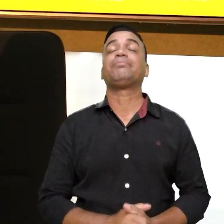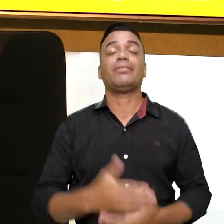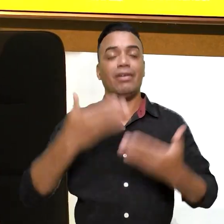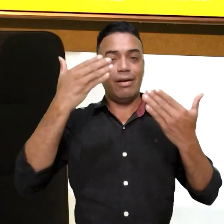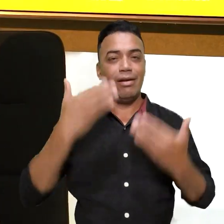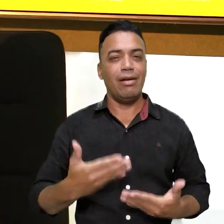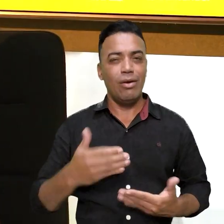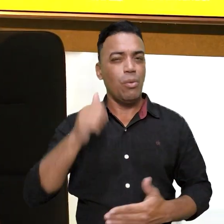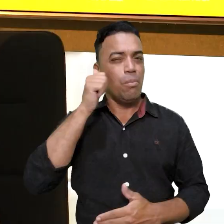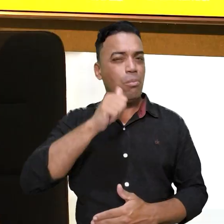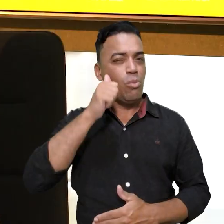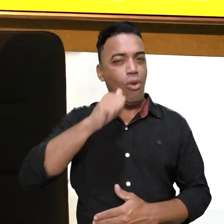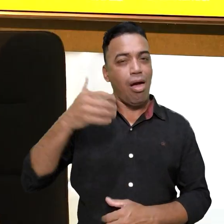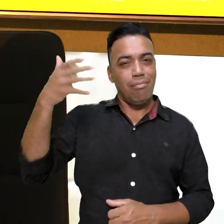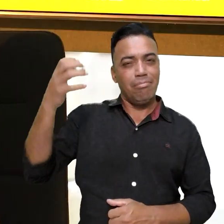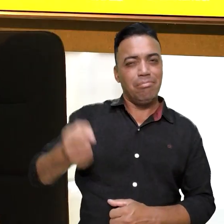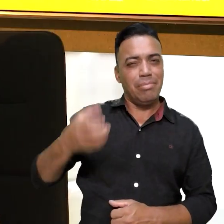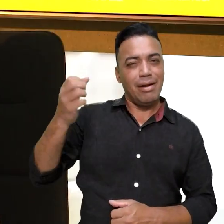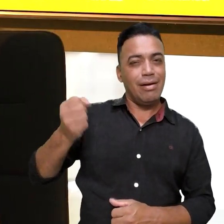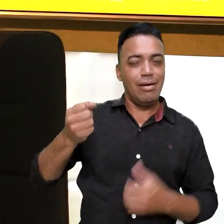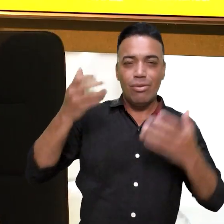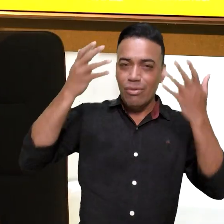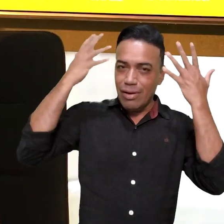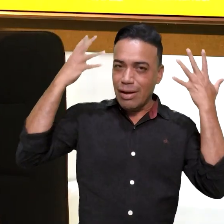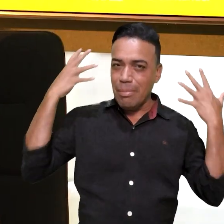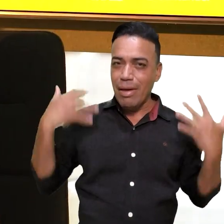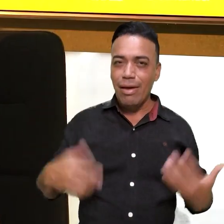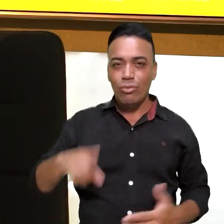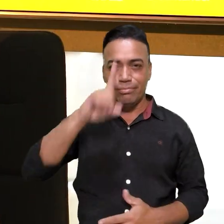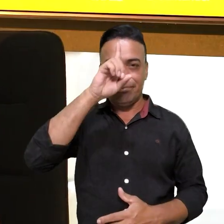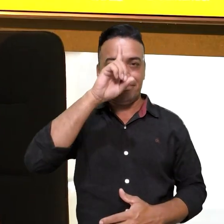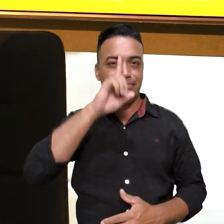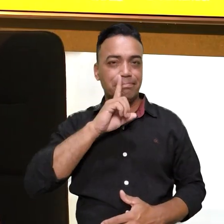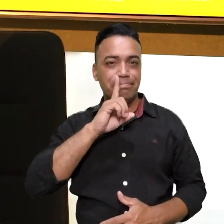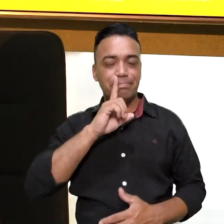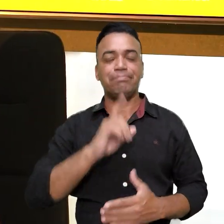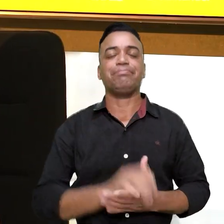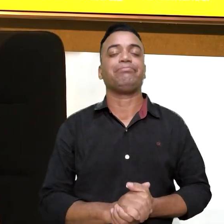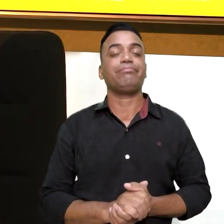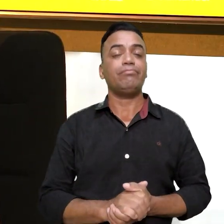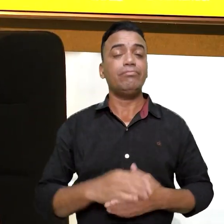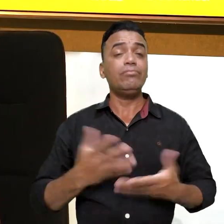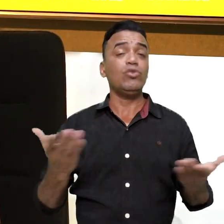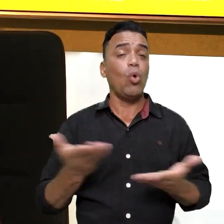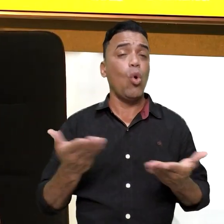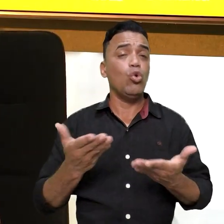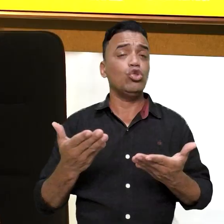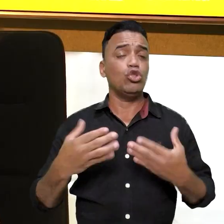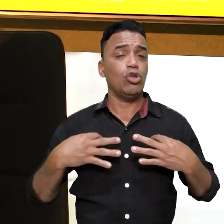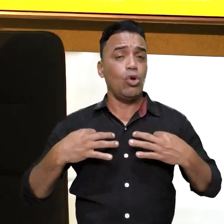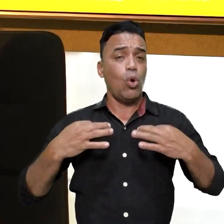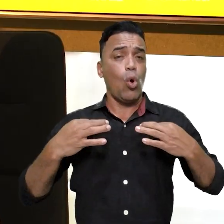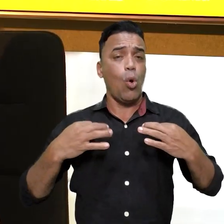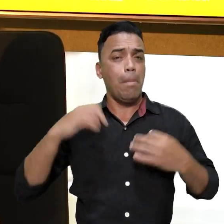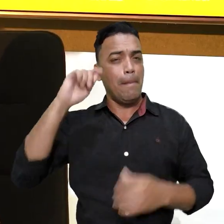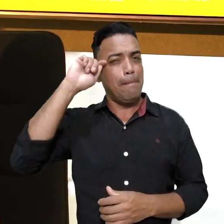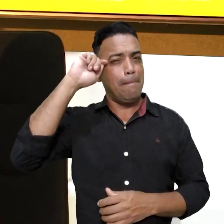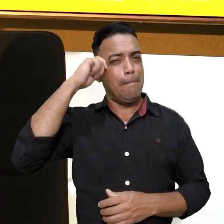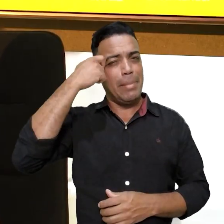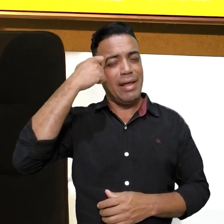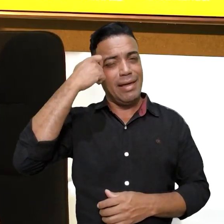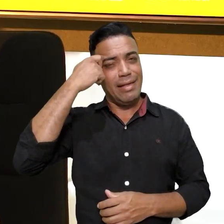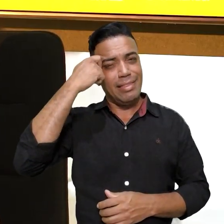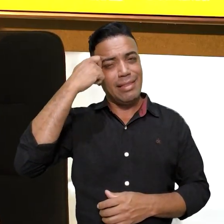Eu sou uma mulher branca de cabelos loiros. Estou usando hoje uma roupa preta com